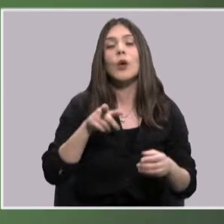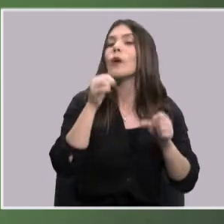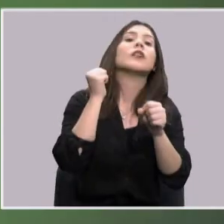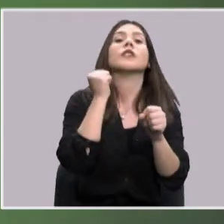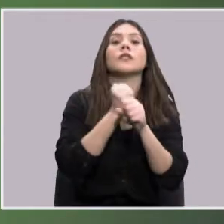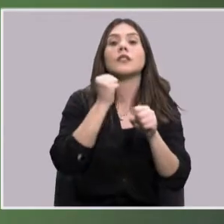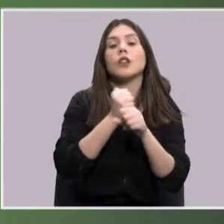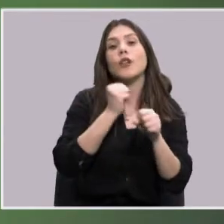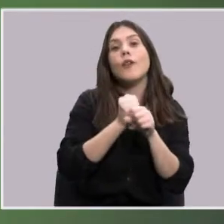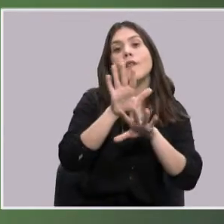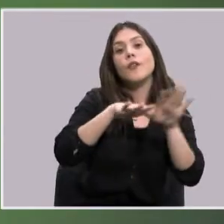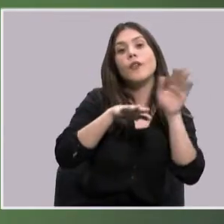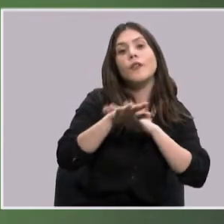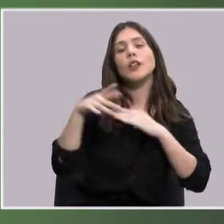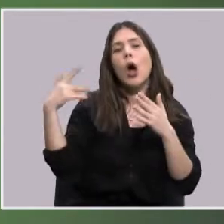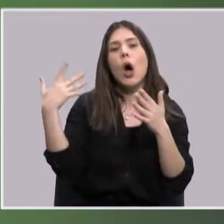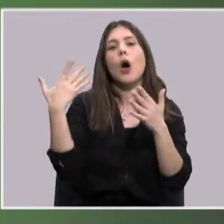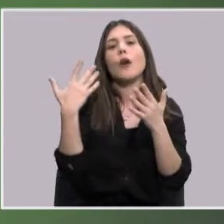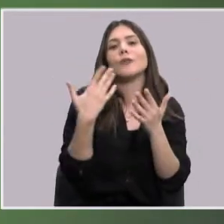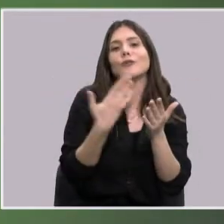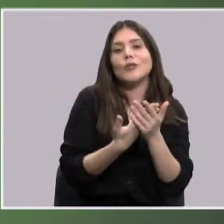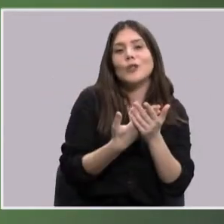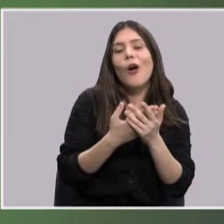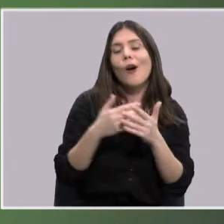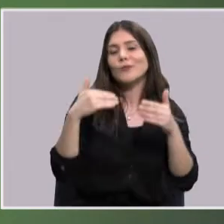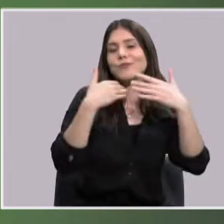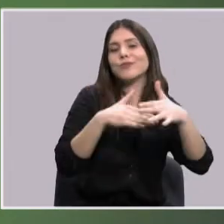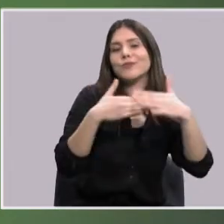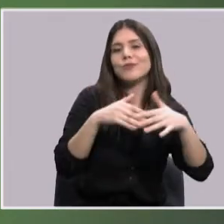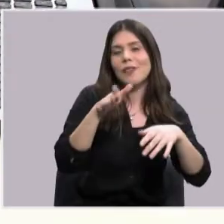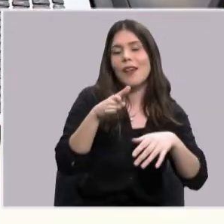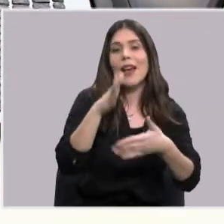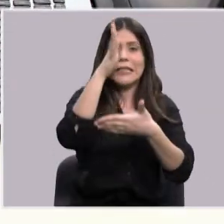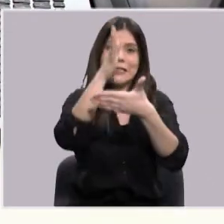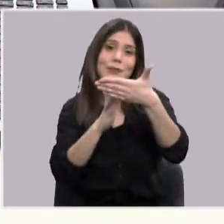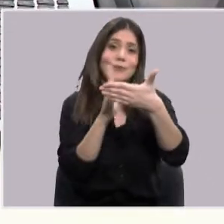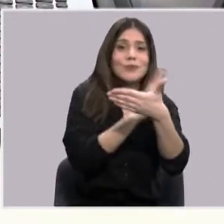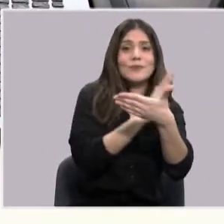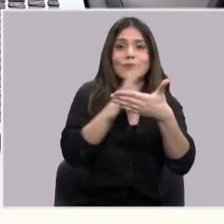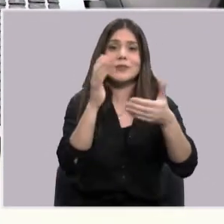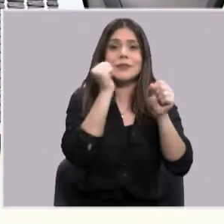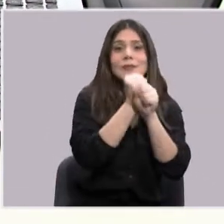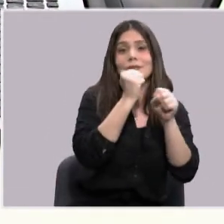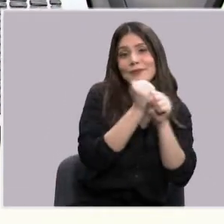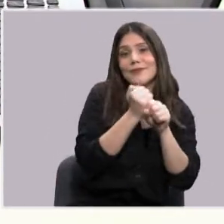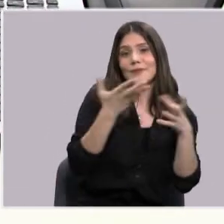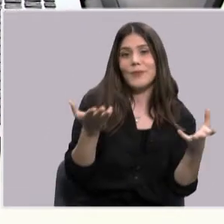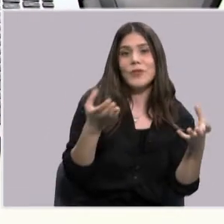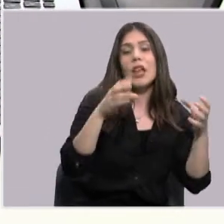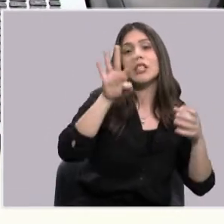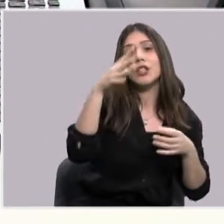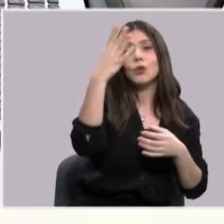O trabalho foi elaborado ao longo do semestre, havia várias fases. Dividimos tarefas entre as